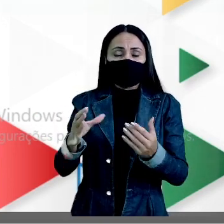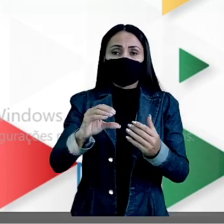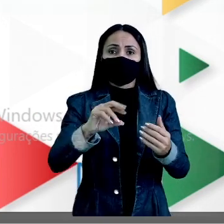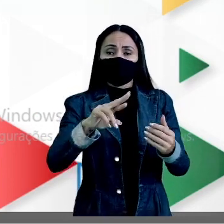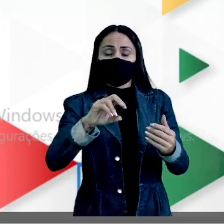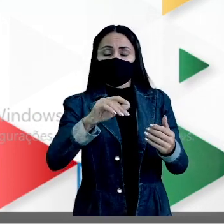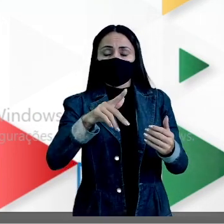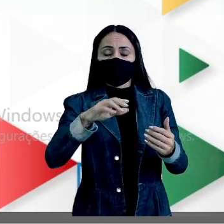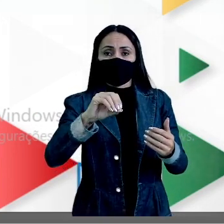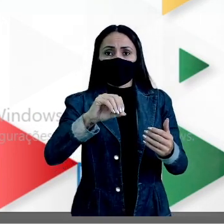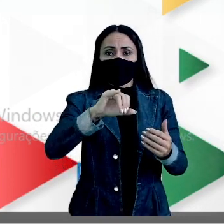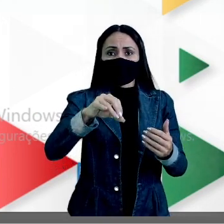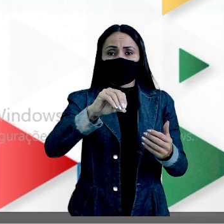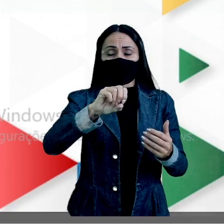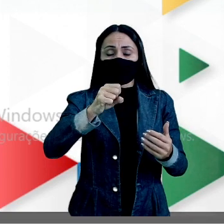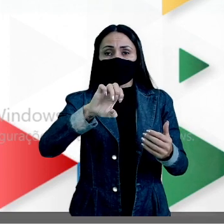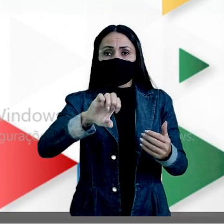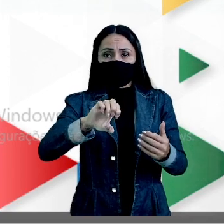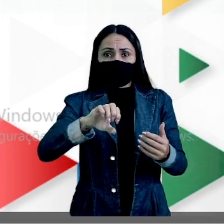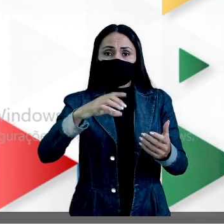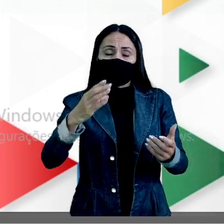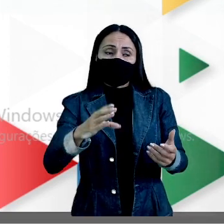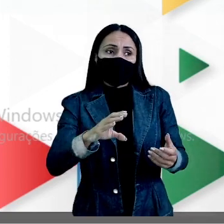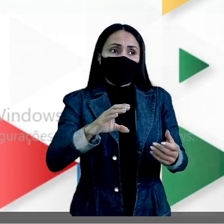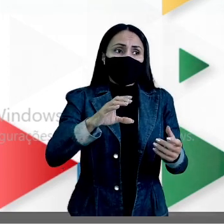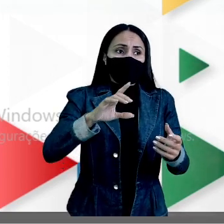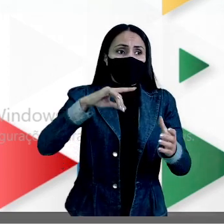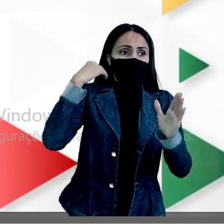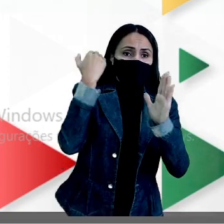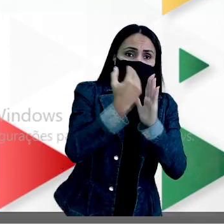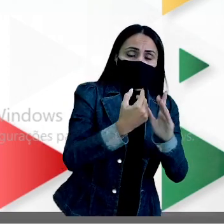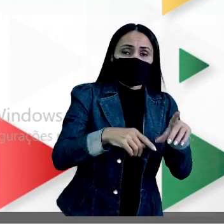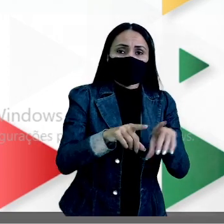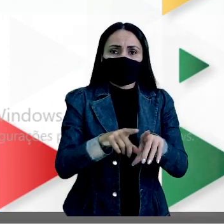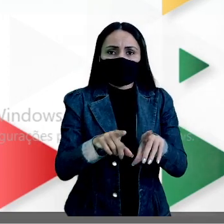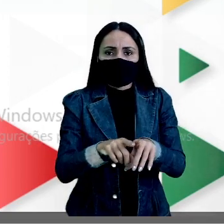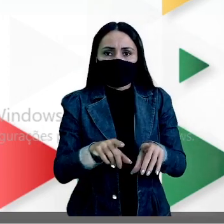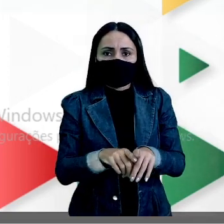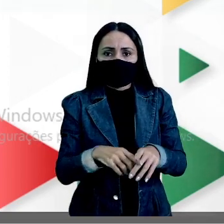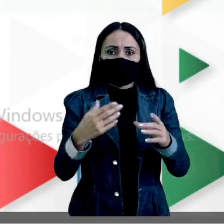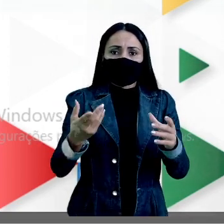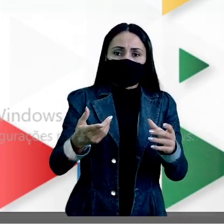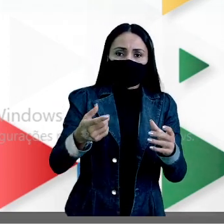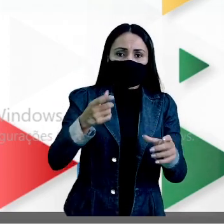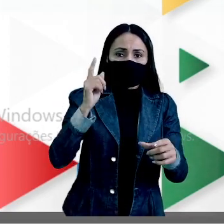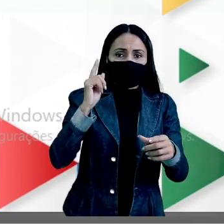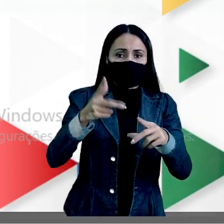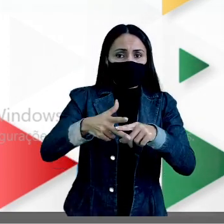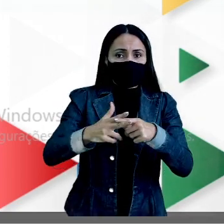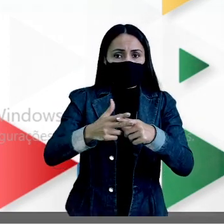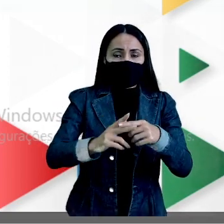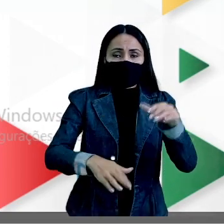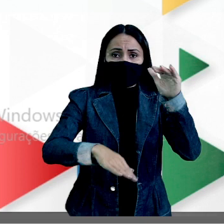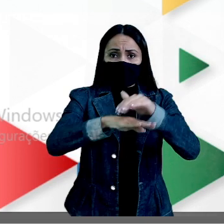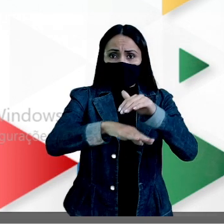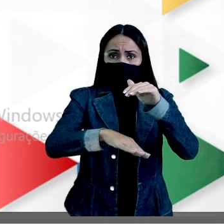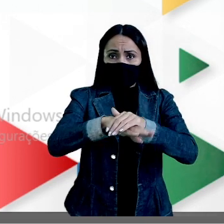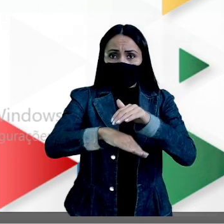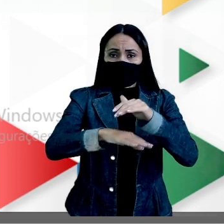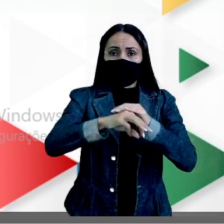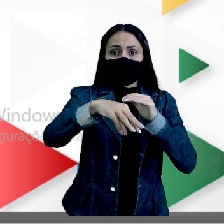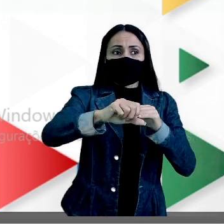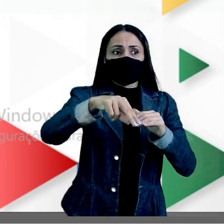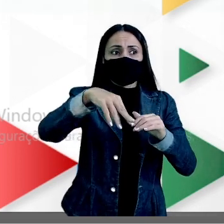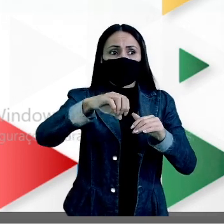Santos e Eliodoro Pereira da Silva. Além, professor, do sapateiro Manuel Joaquim dos Santos, o que era conhecido